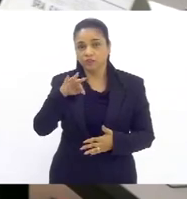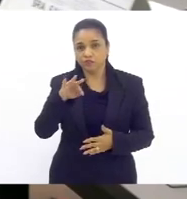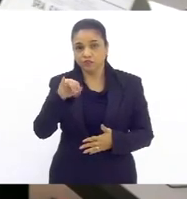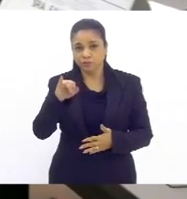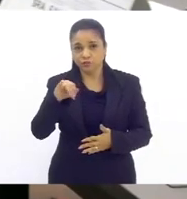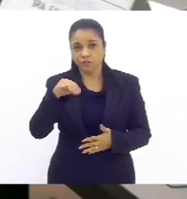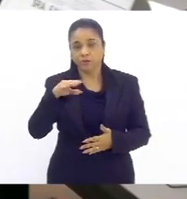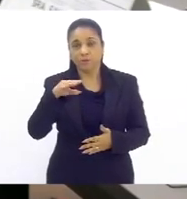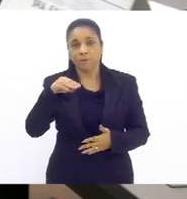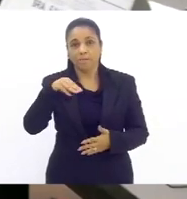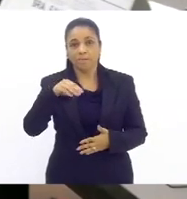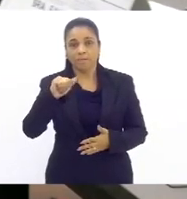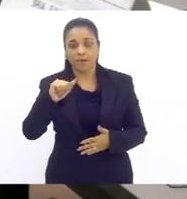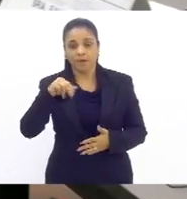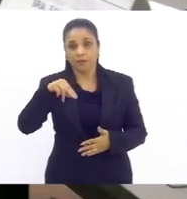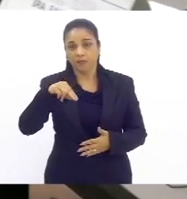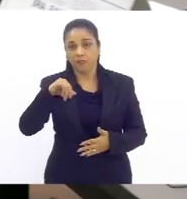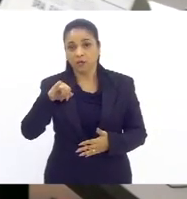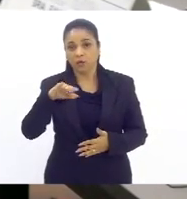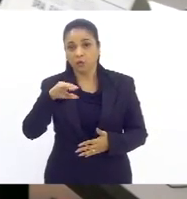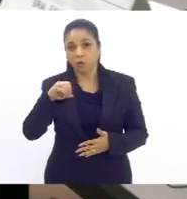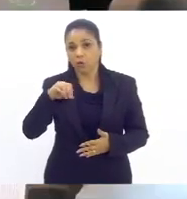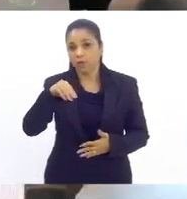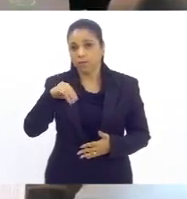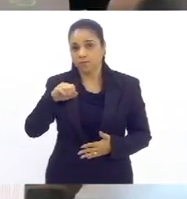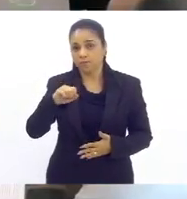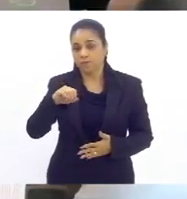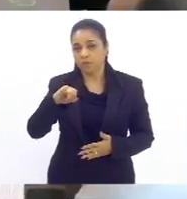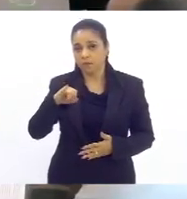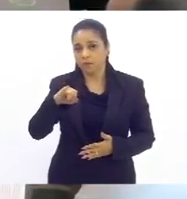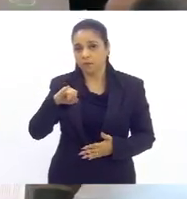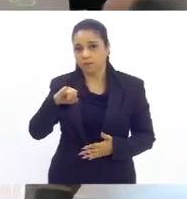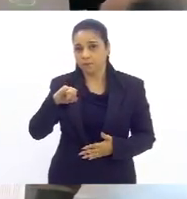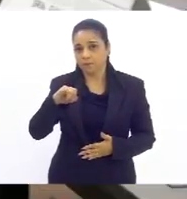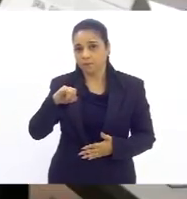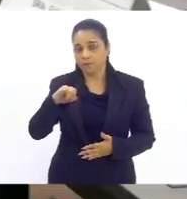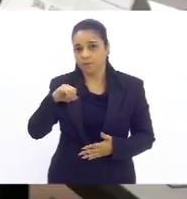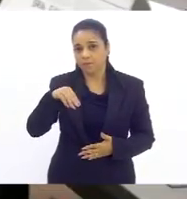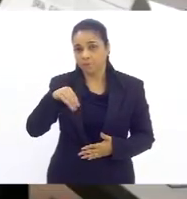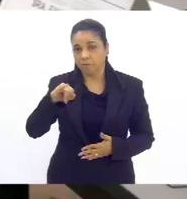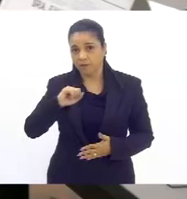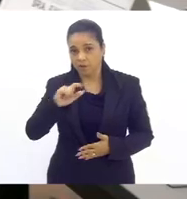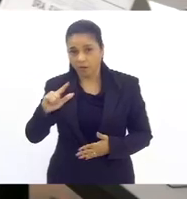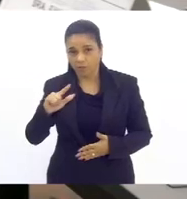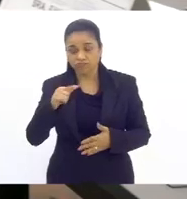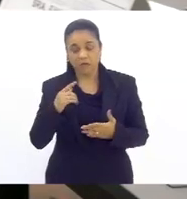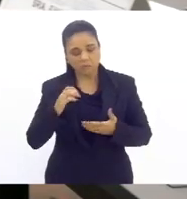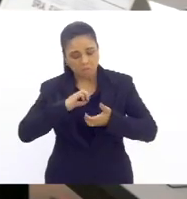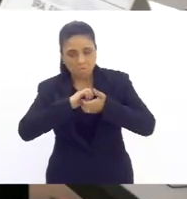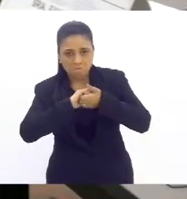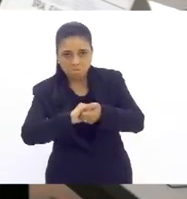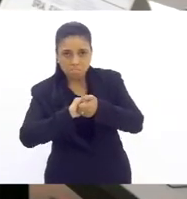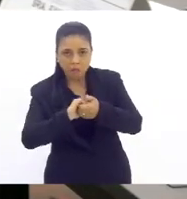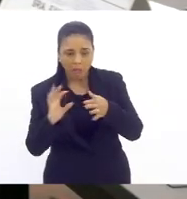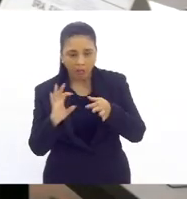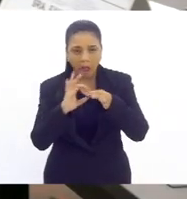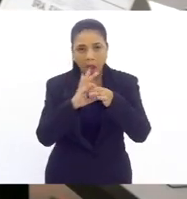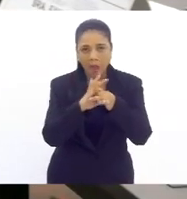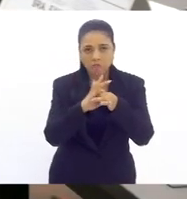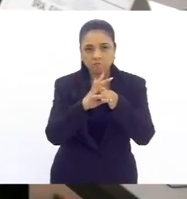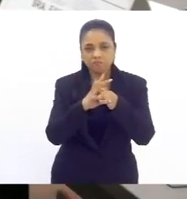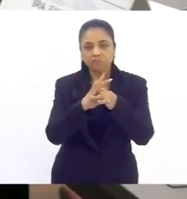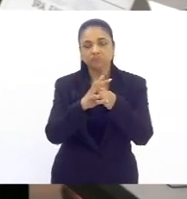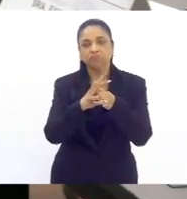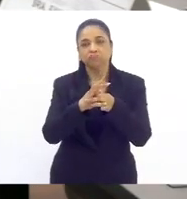Ela tem ela tem que vir aí é de mãos dadas com o